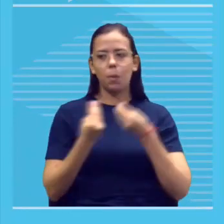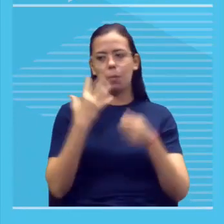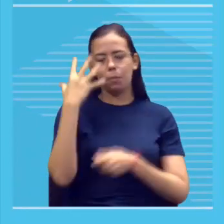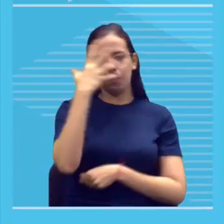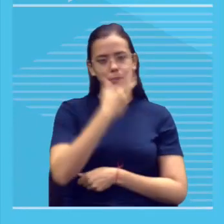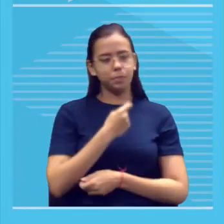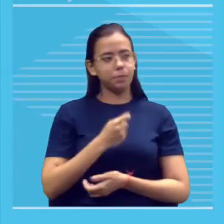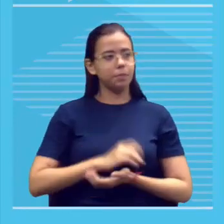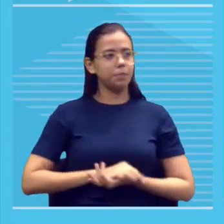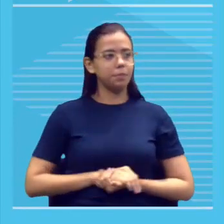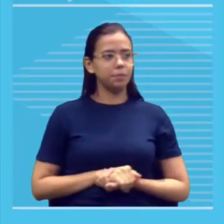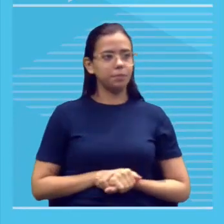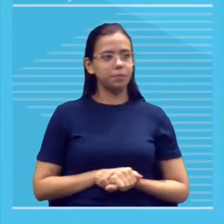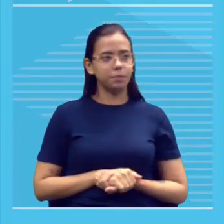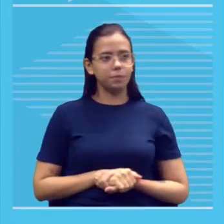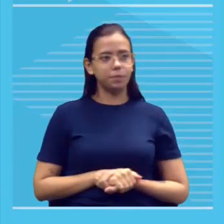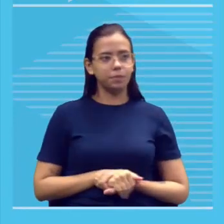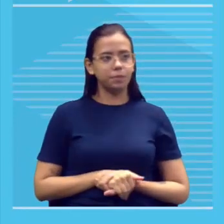certo